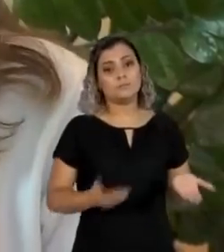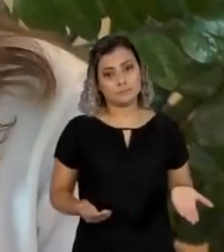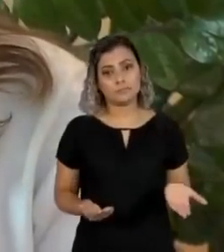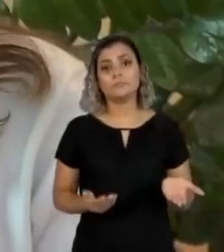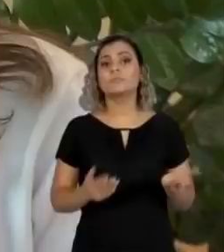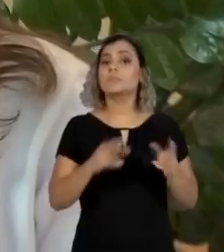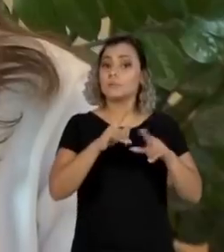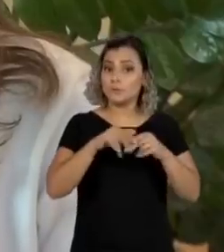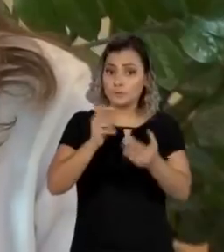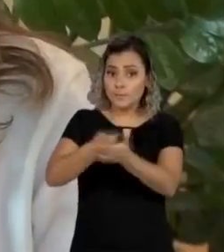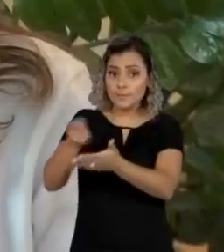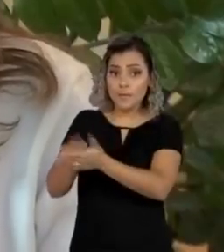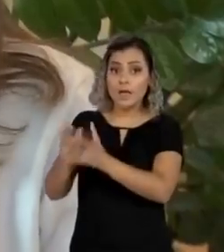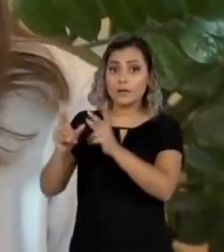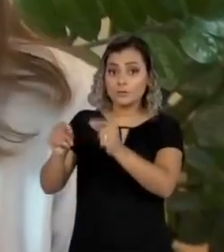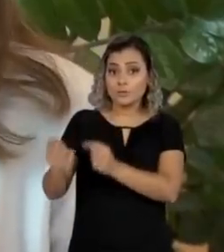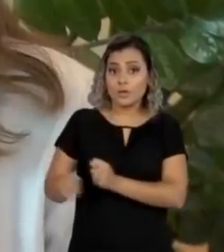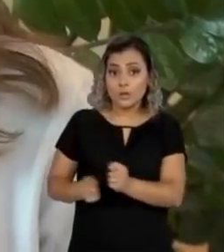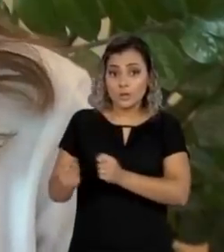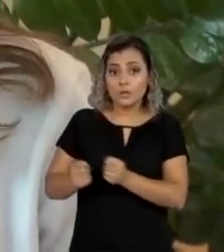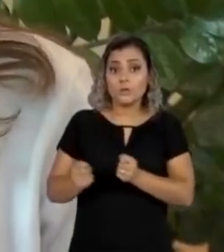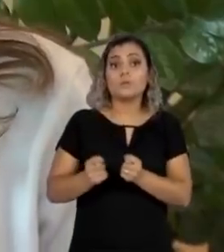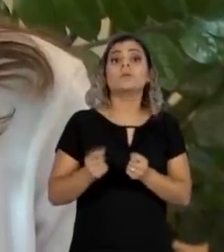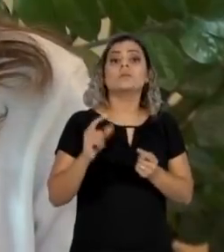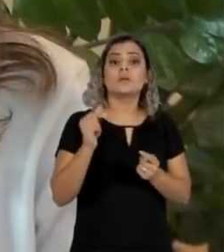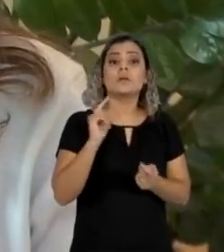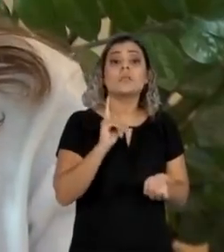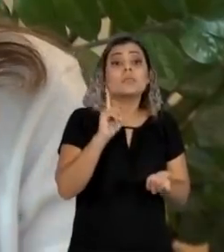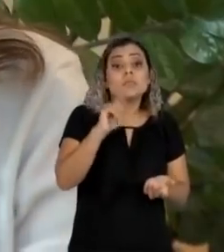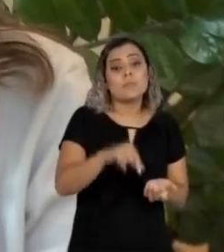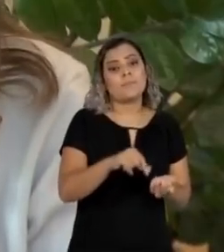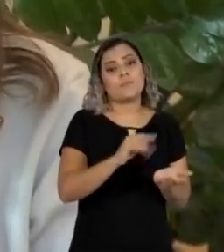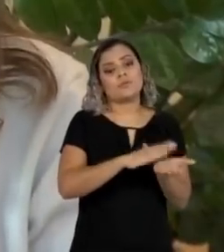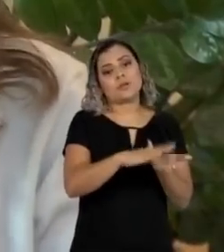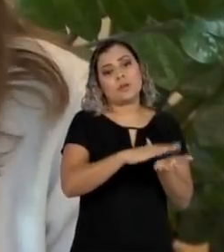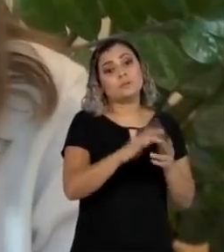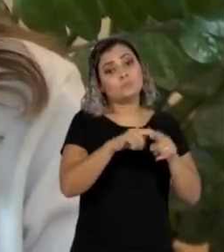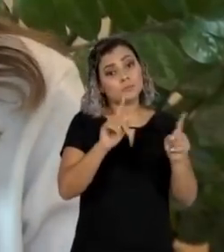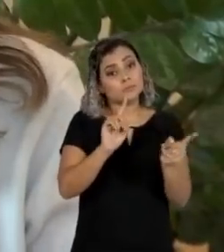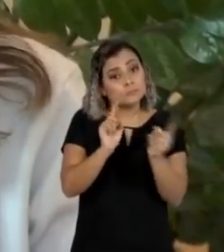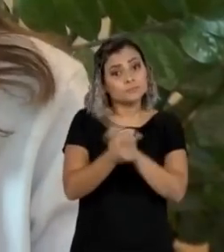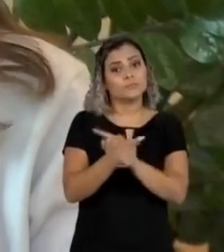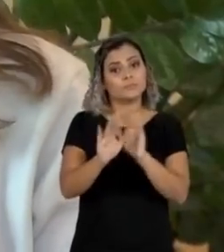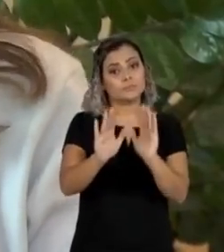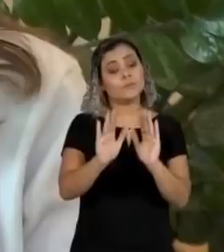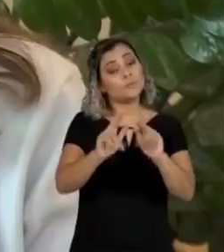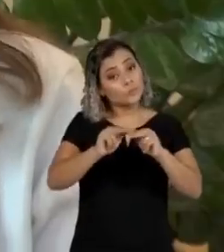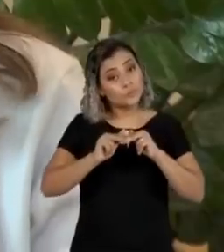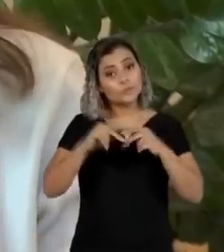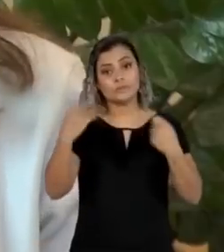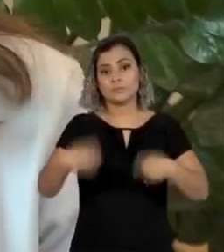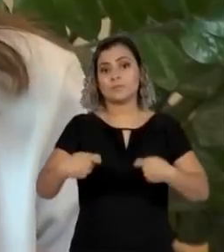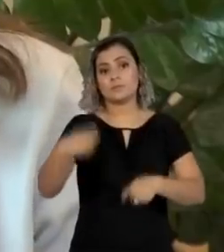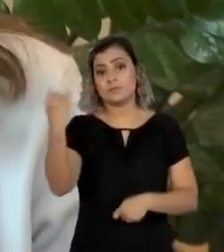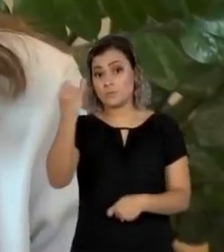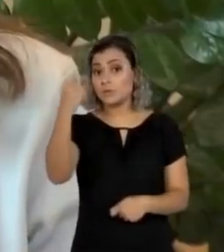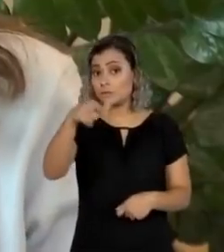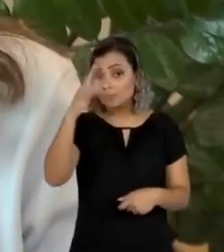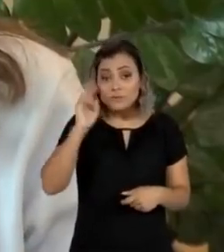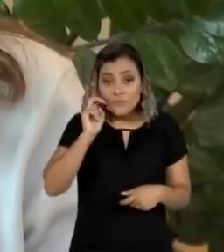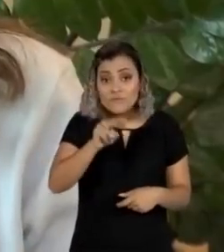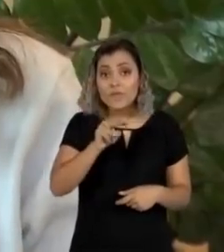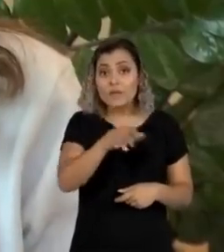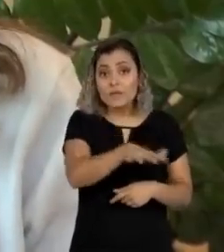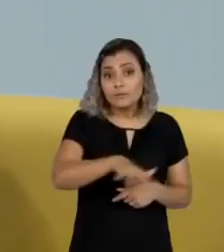Então, paga as contas, poupa o que sobrar, gasta. Então, parece uma diferença pequena ali no rodapé, mas ela faz toda a diferença quando você olha